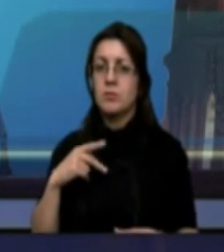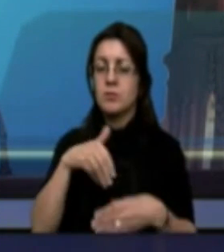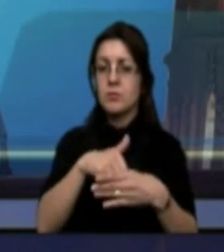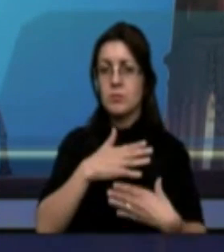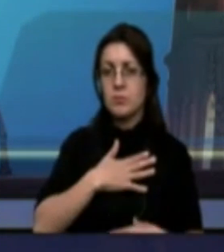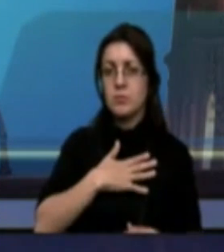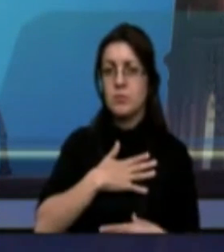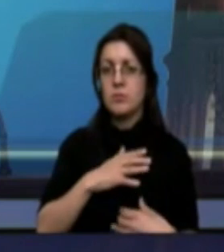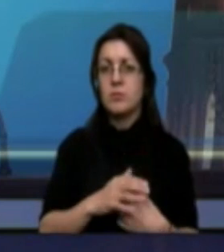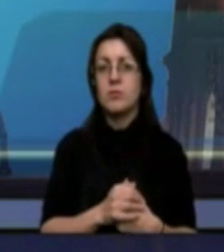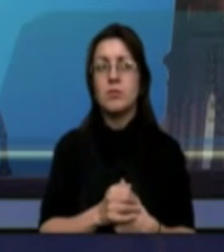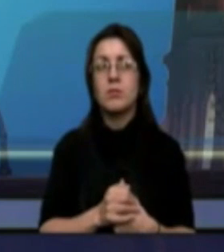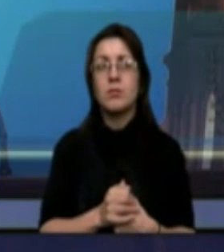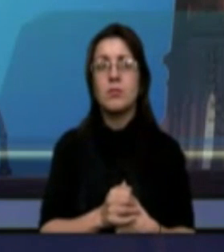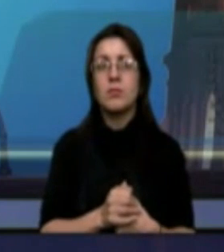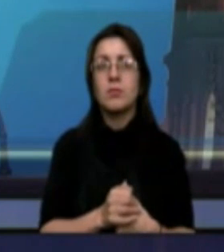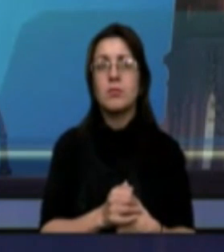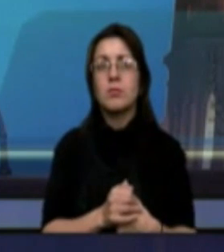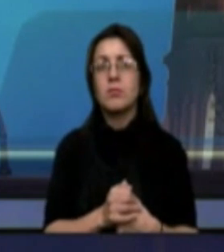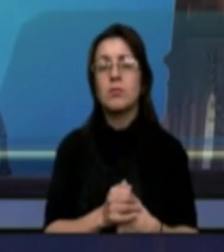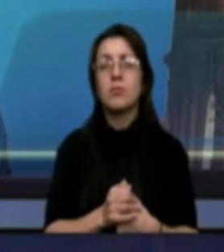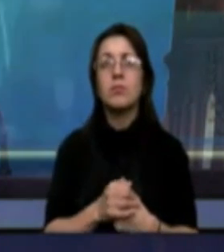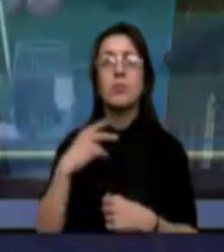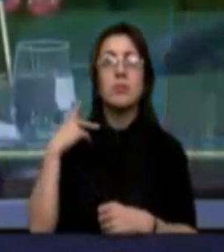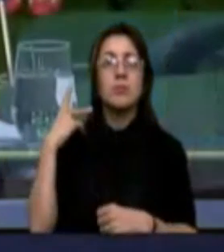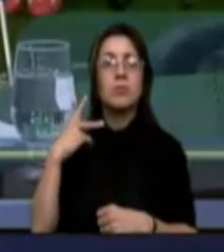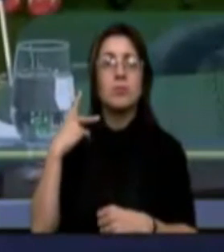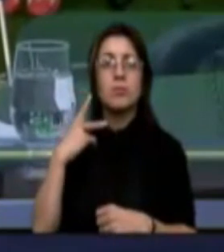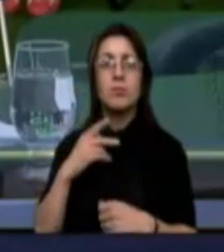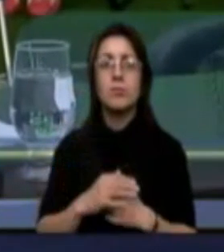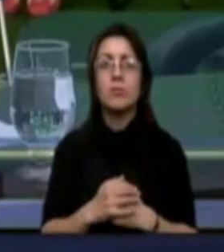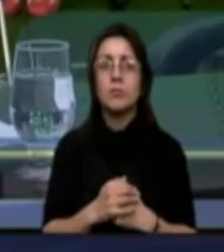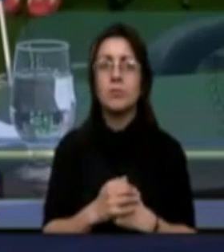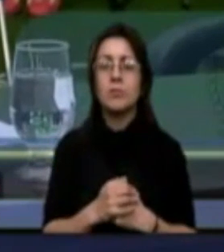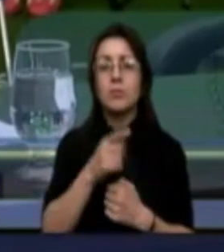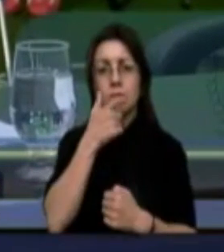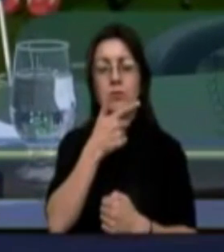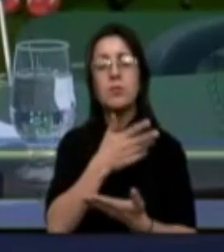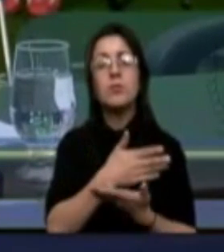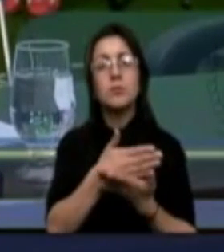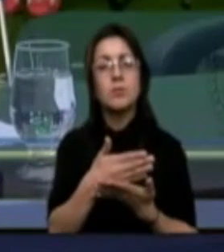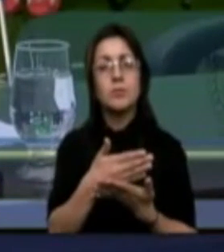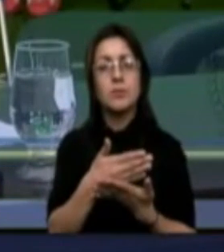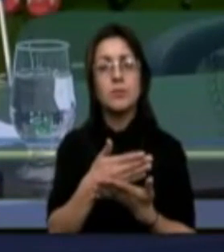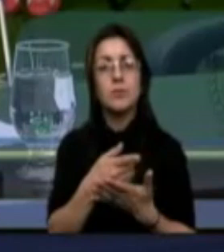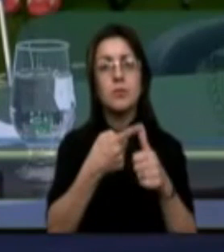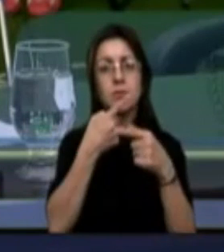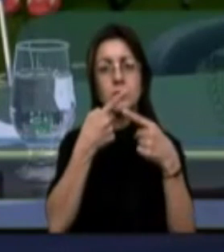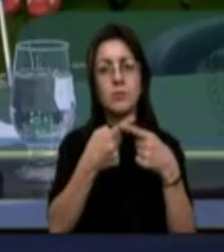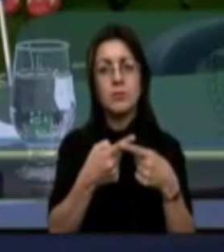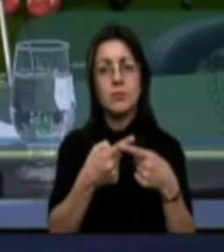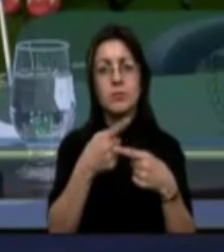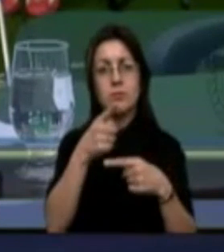até a casa. Parte, vereador. Vereador, Vossa Excelência está começando bem. É a primeira vez que o